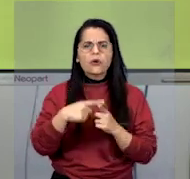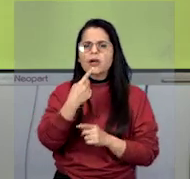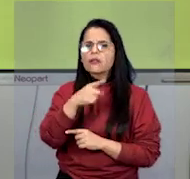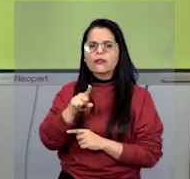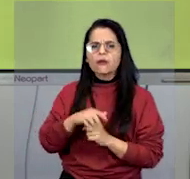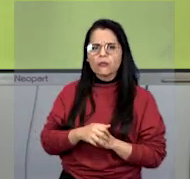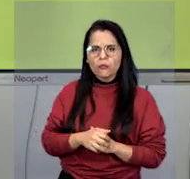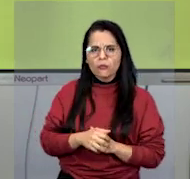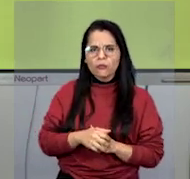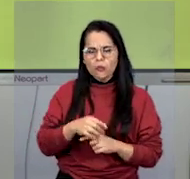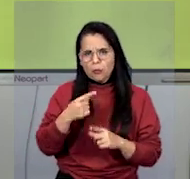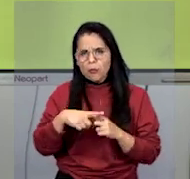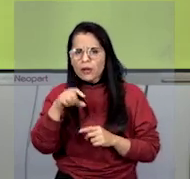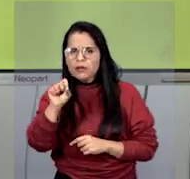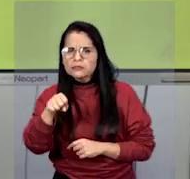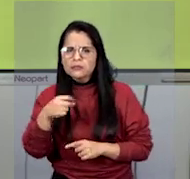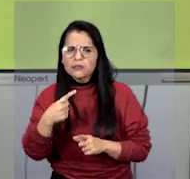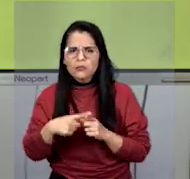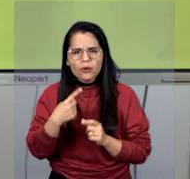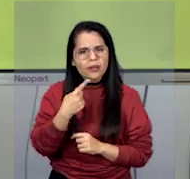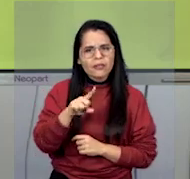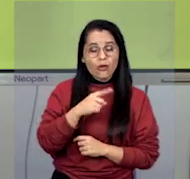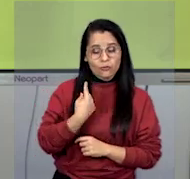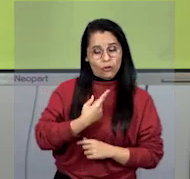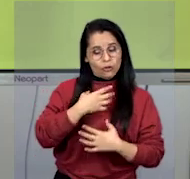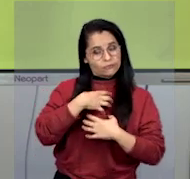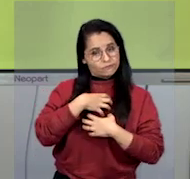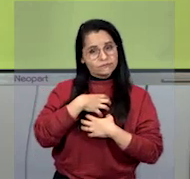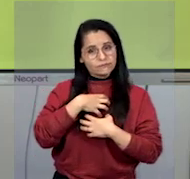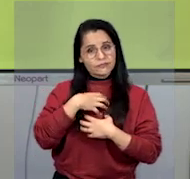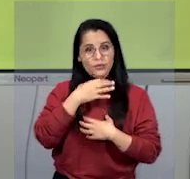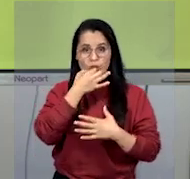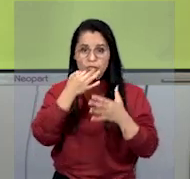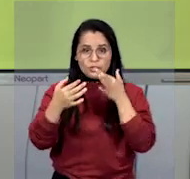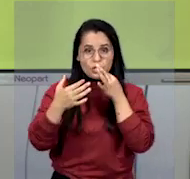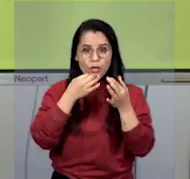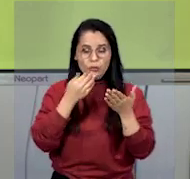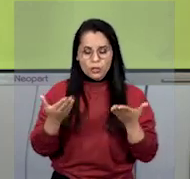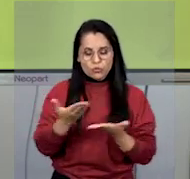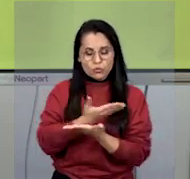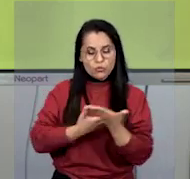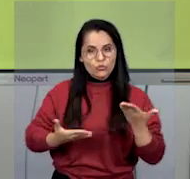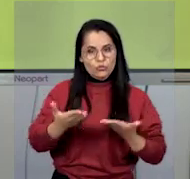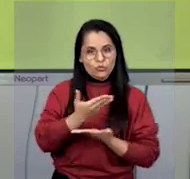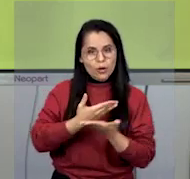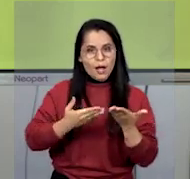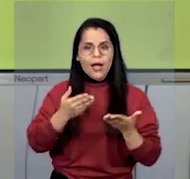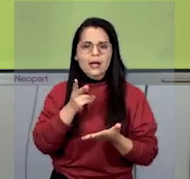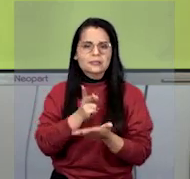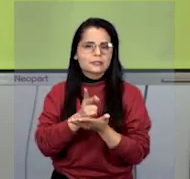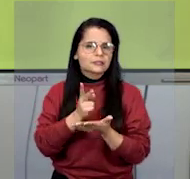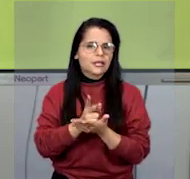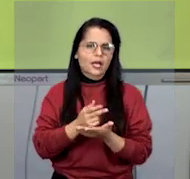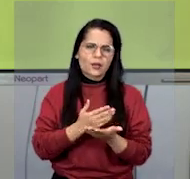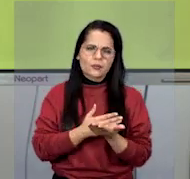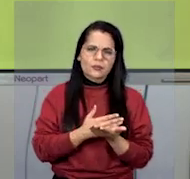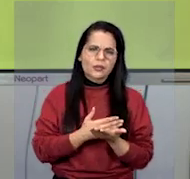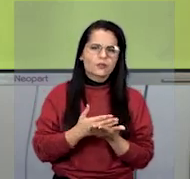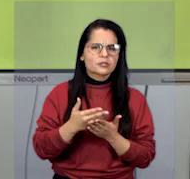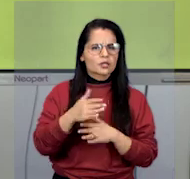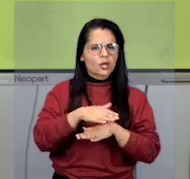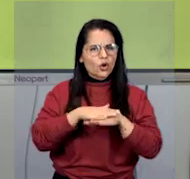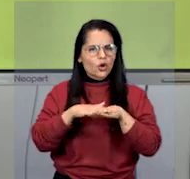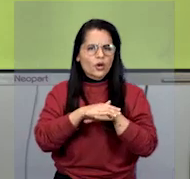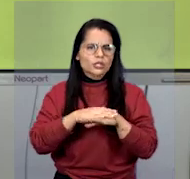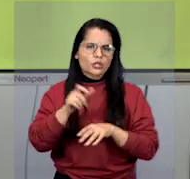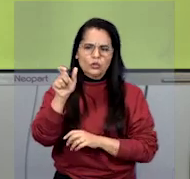eu não, por que eu sim? Nós somos assim, seres que argumentam, que dialogam. O tempo todo nós dialogamos, conversamos com